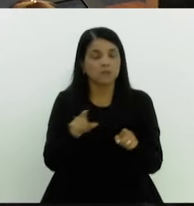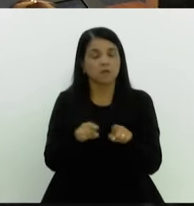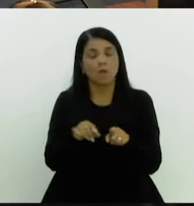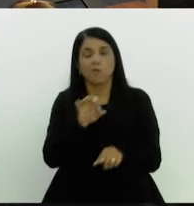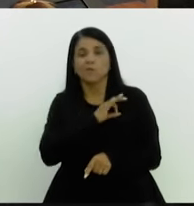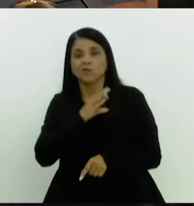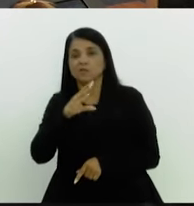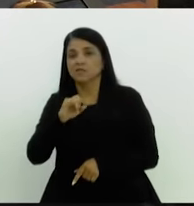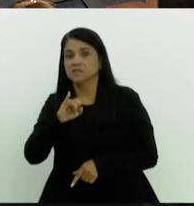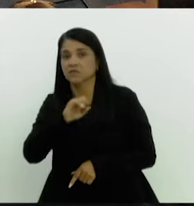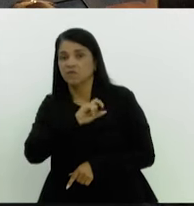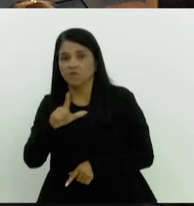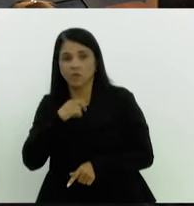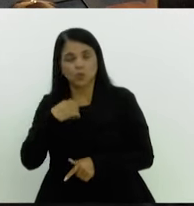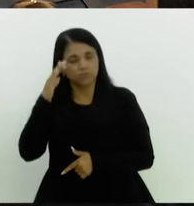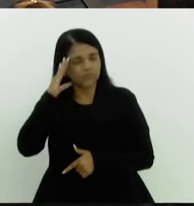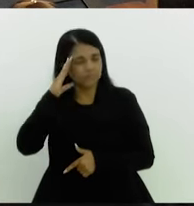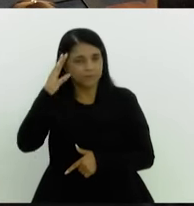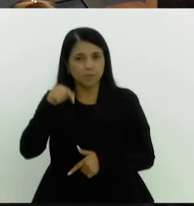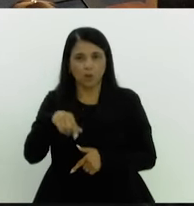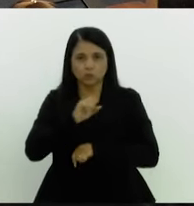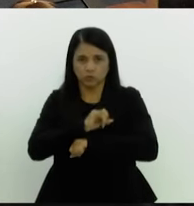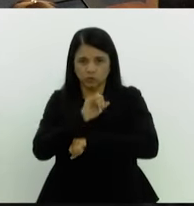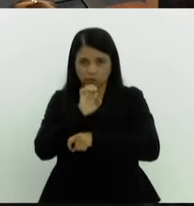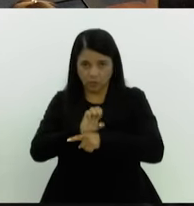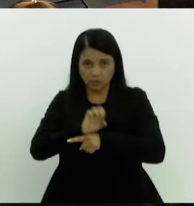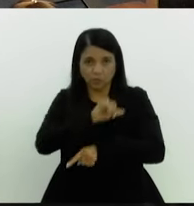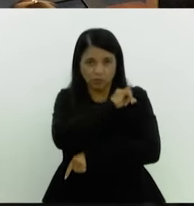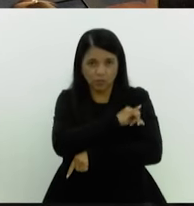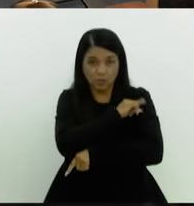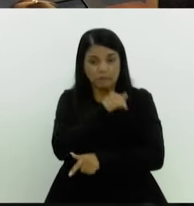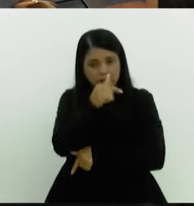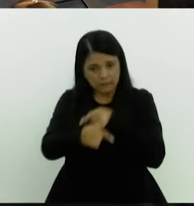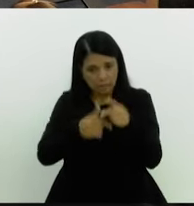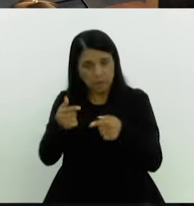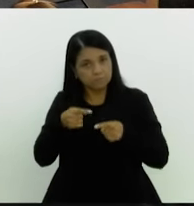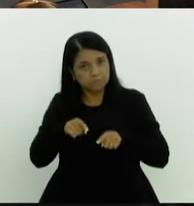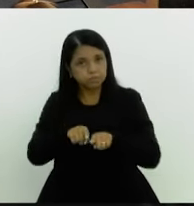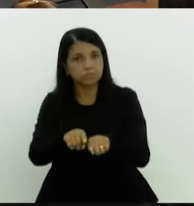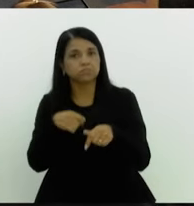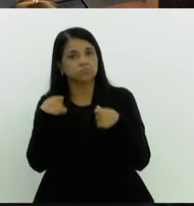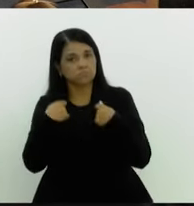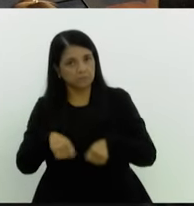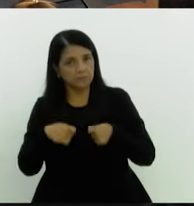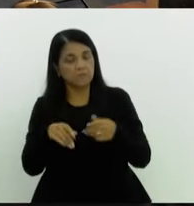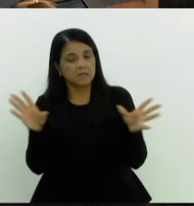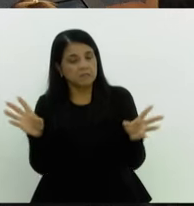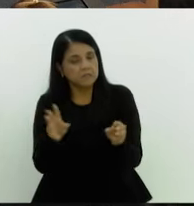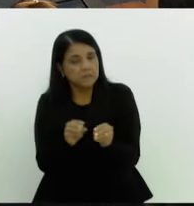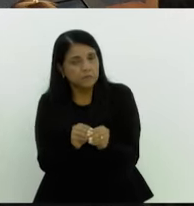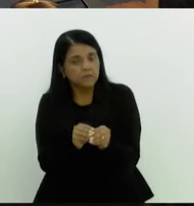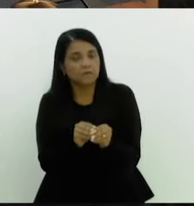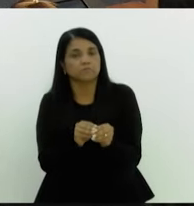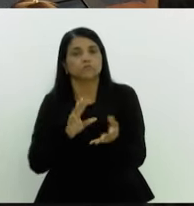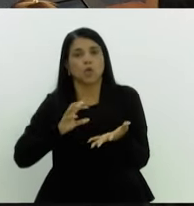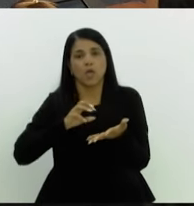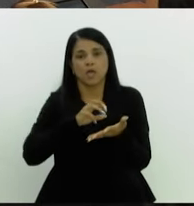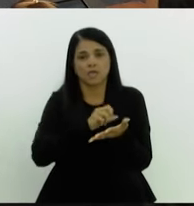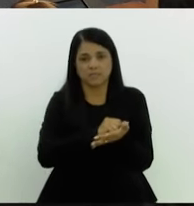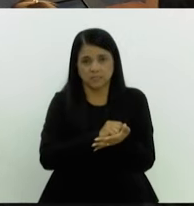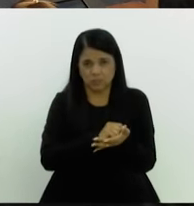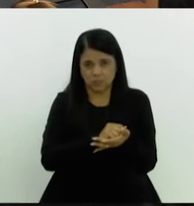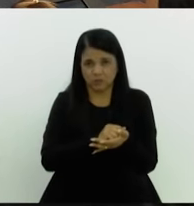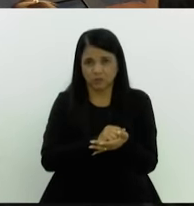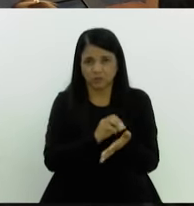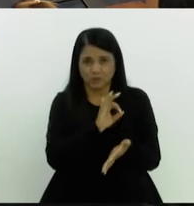Janeiro que já tem executado um trabalho eh bastante vanguardista com relação à simplificação dos registros de ocorrência me parece que eles vão